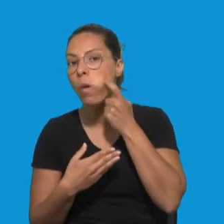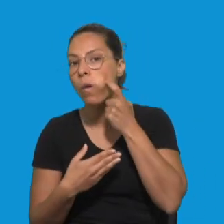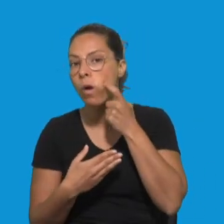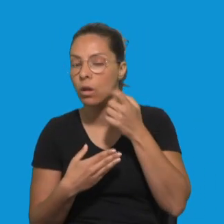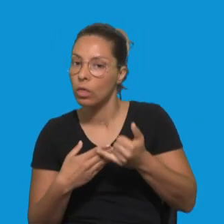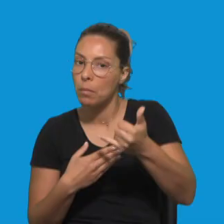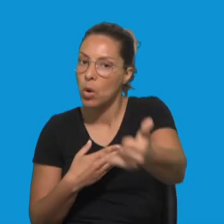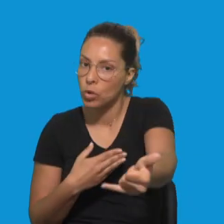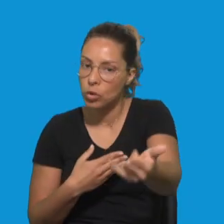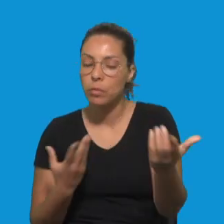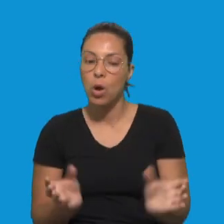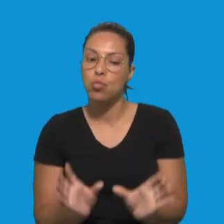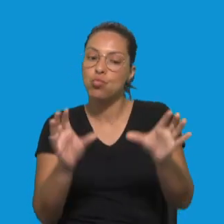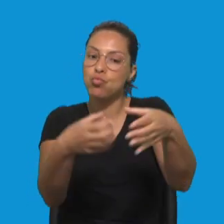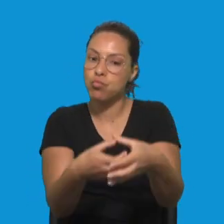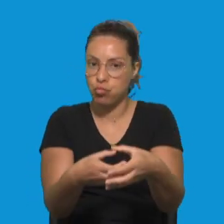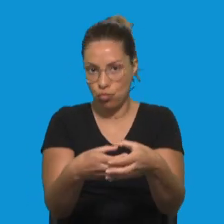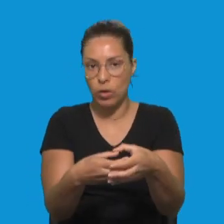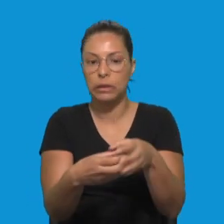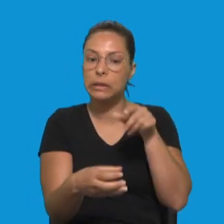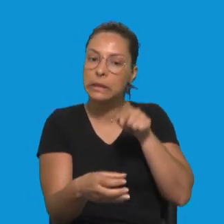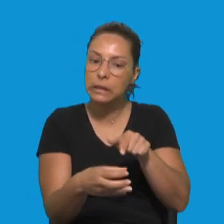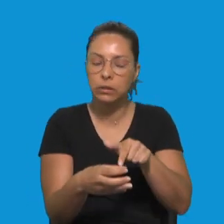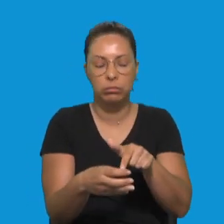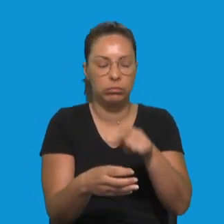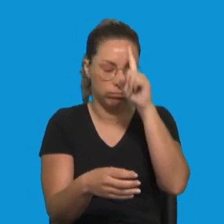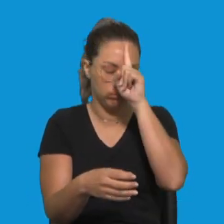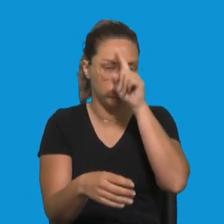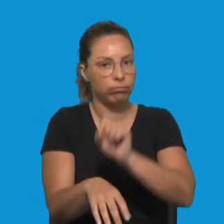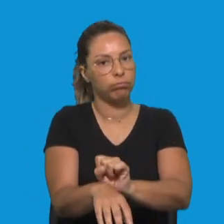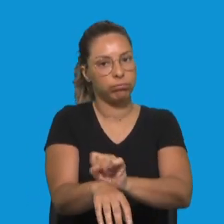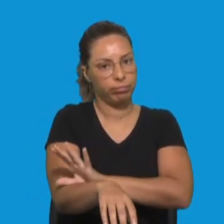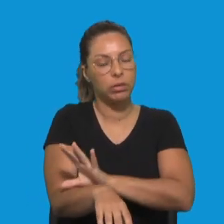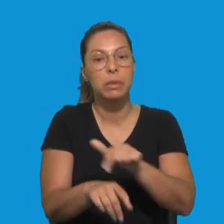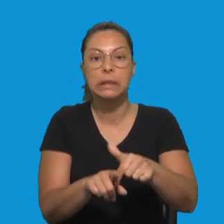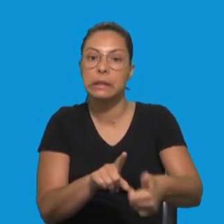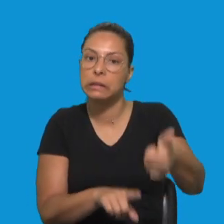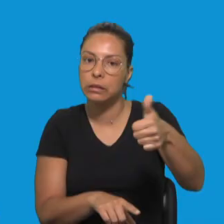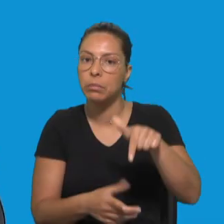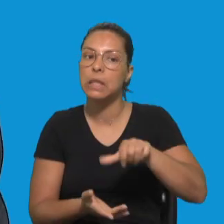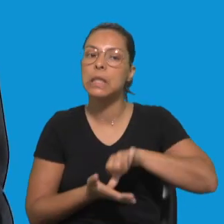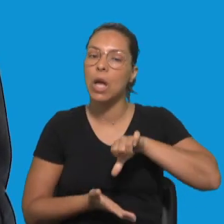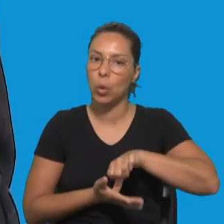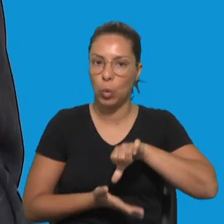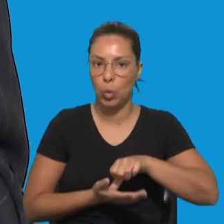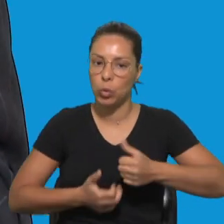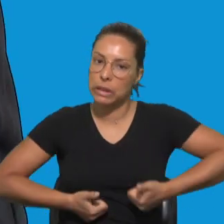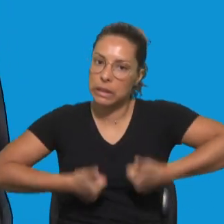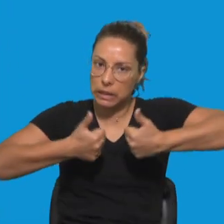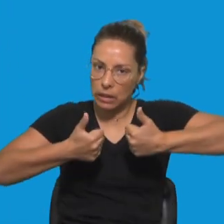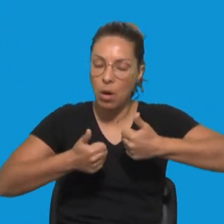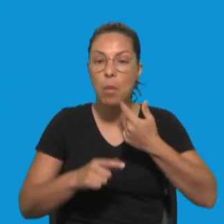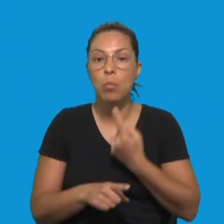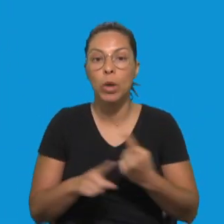comunitária vem exatamente ao de cima, está no centro. E não há testemunho do Cristo